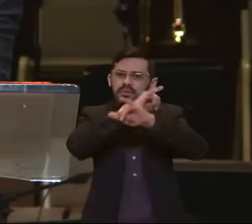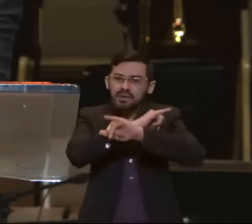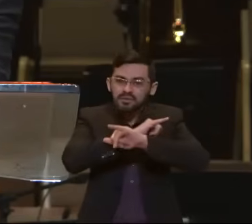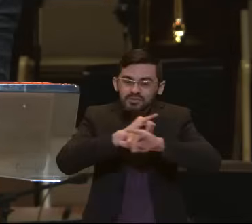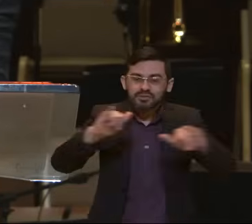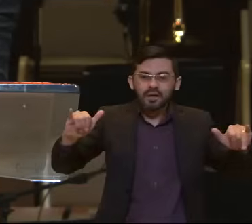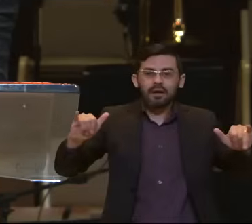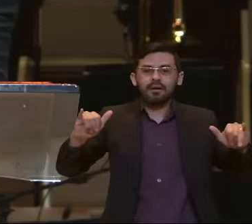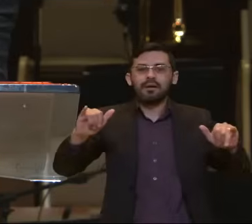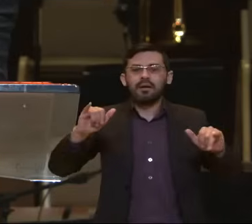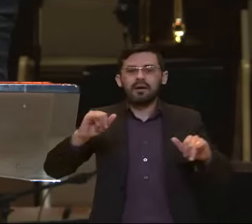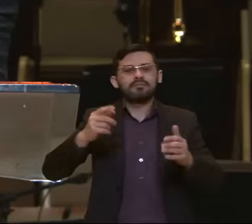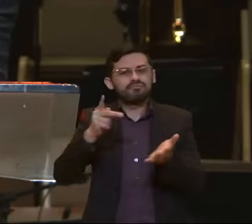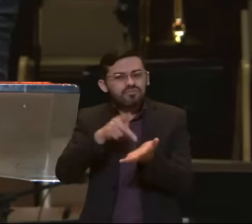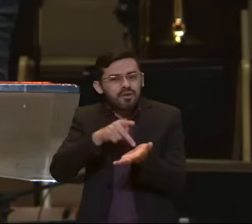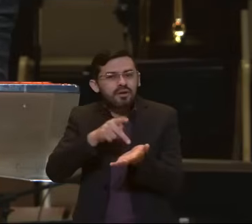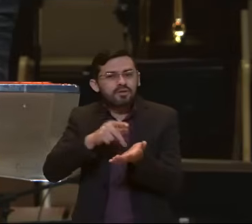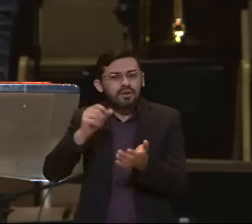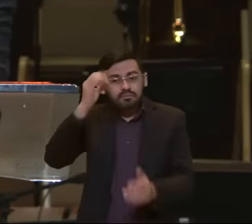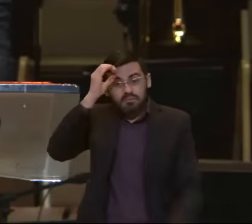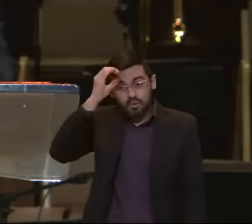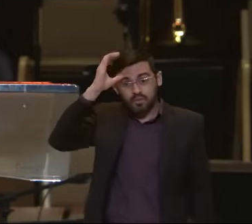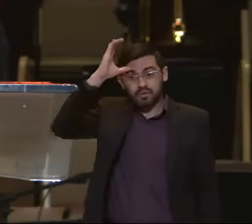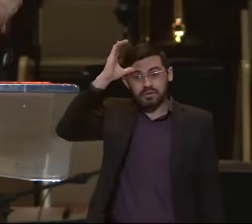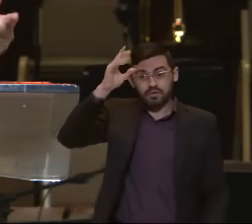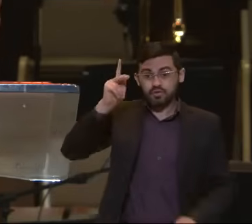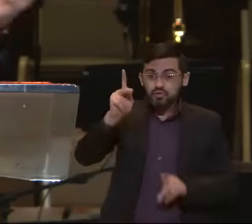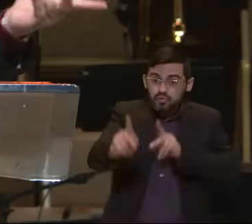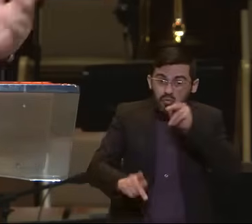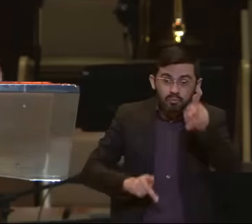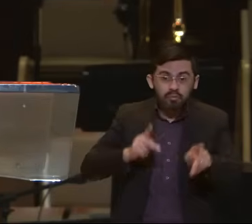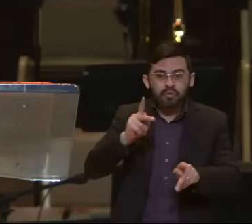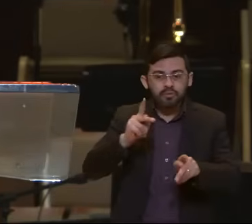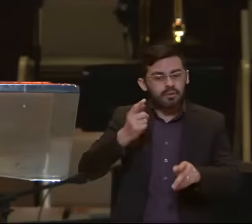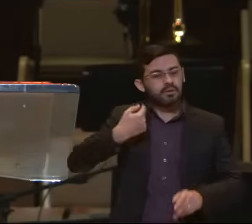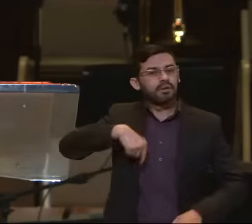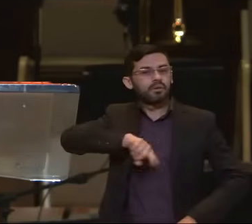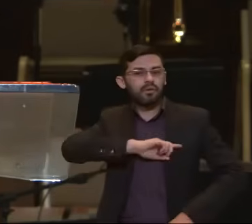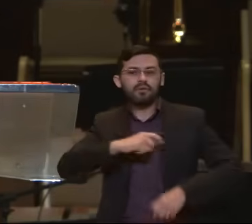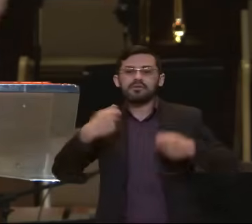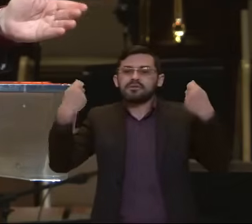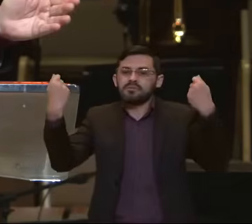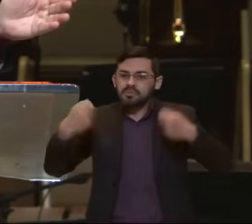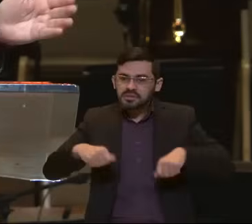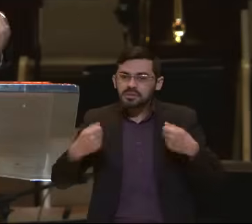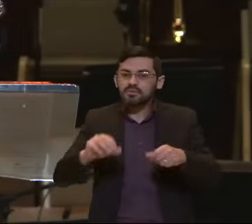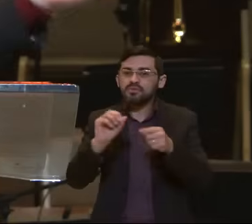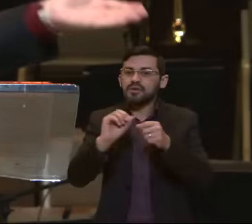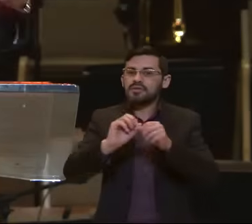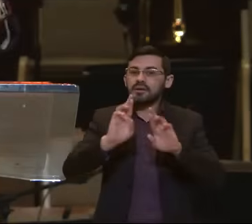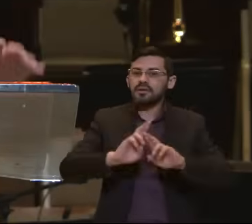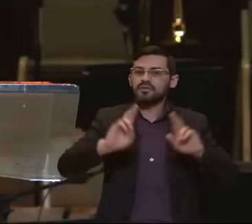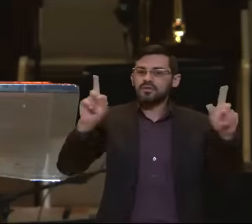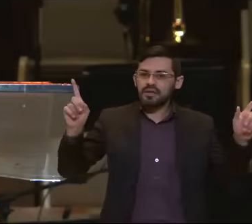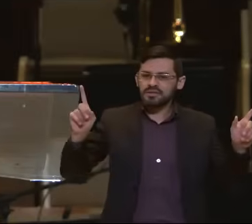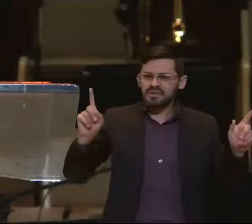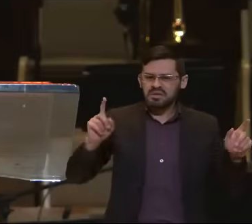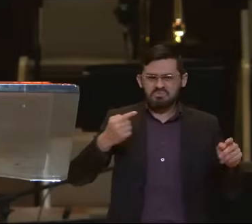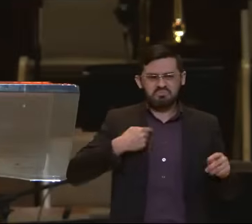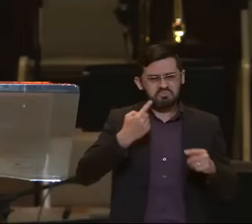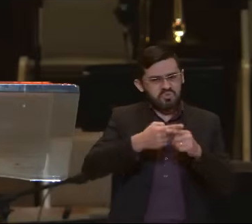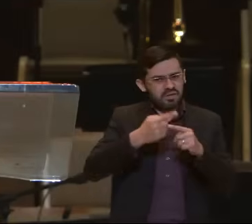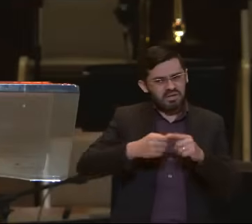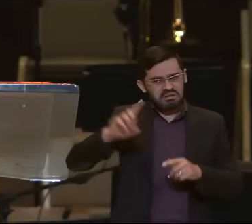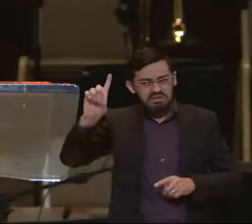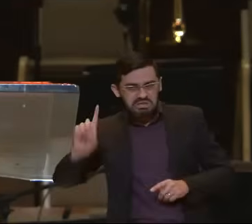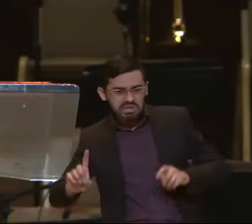a consciência de um povo. Nós somos o sal da terra e a luz do mundo, não porque estamos na direita ou na